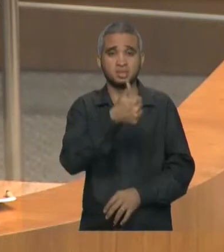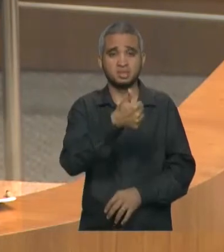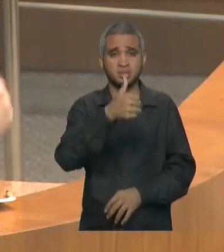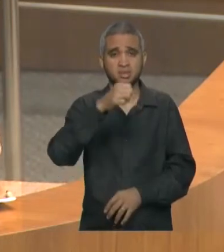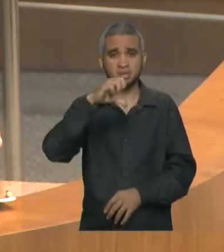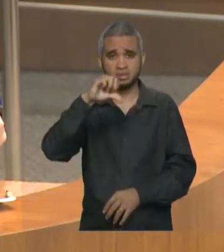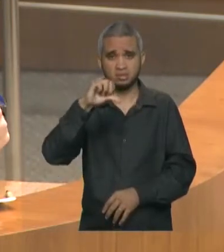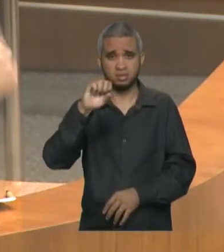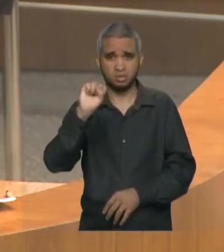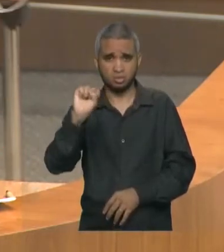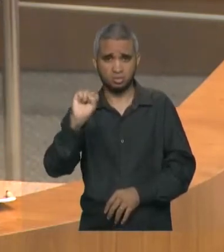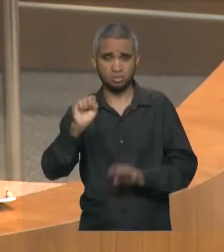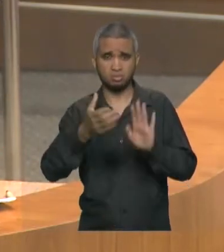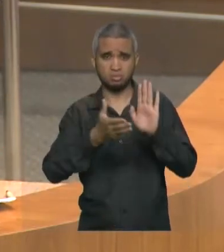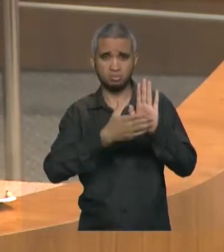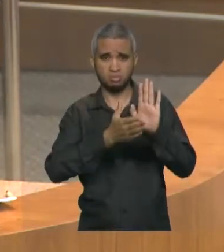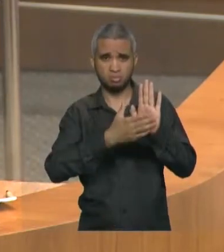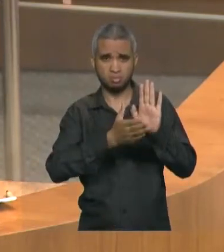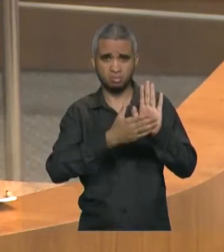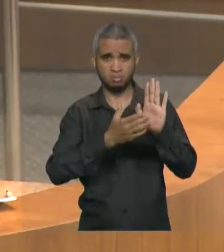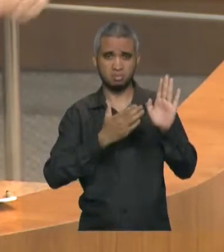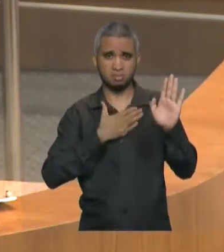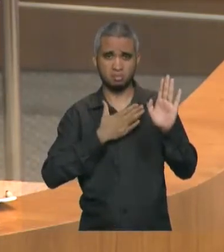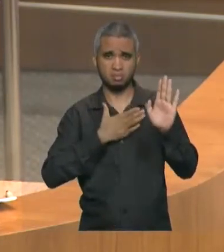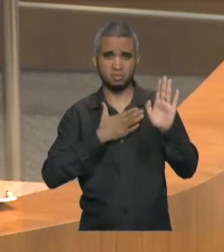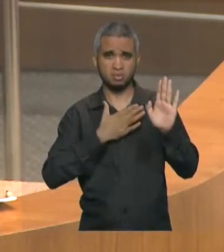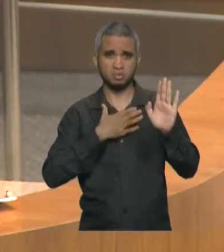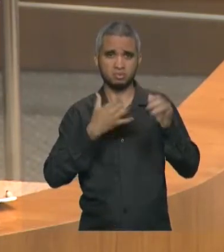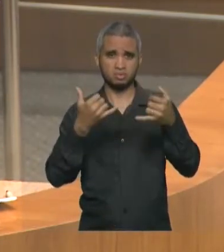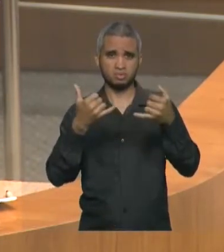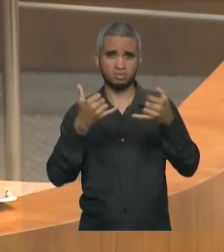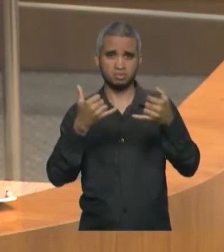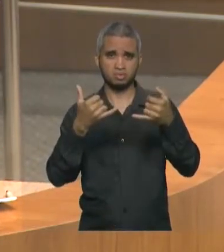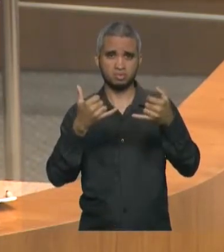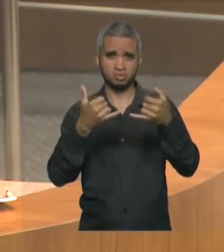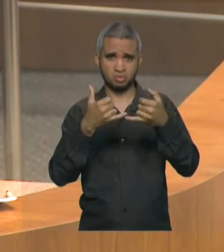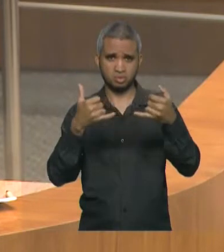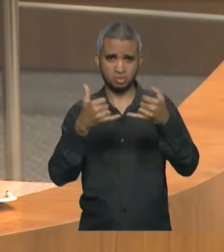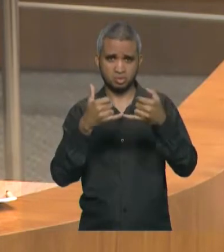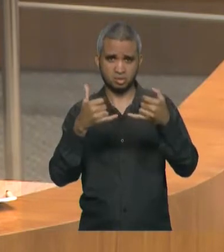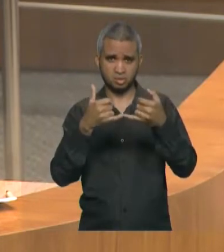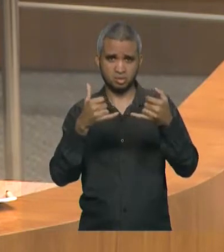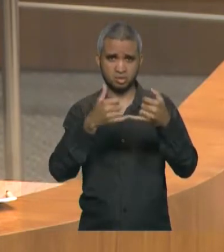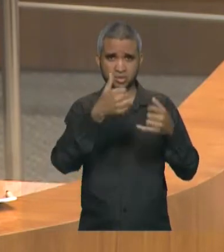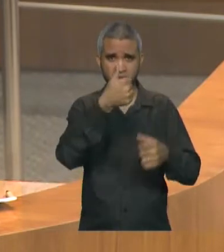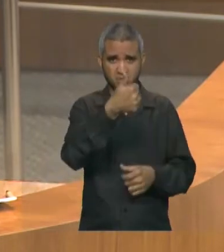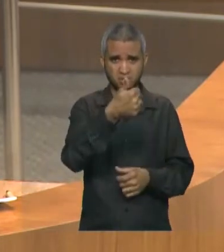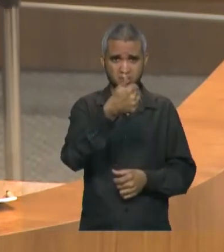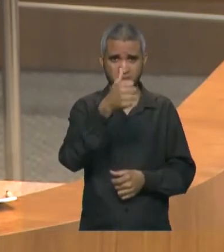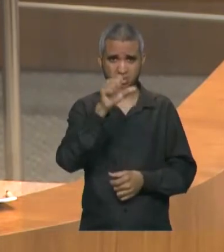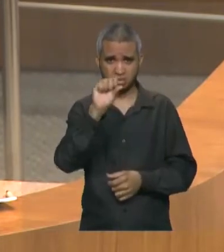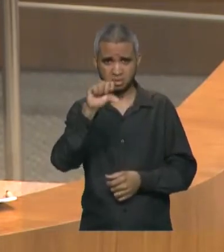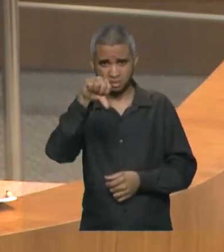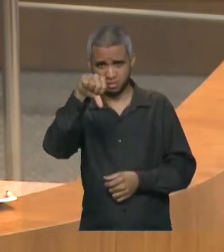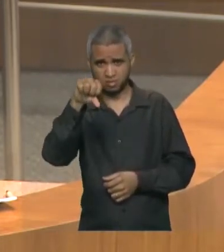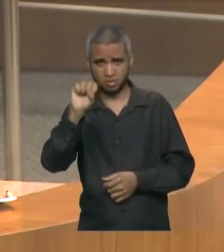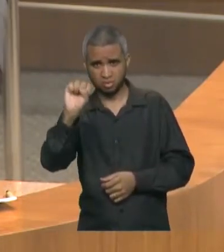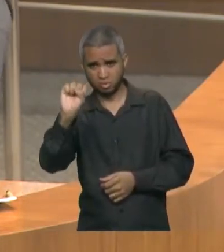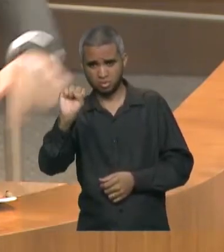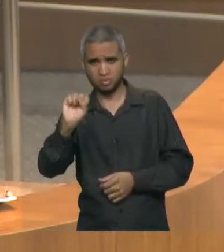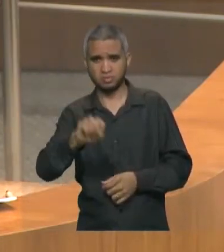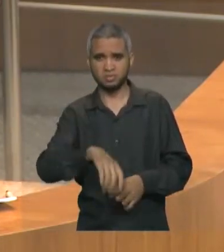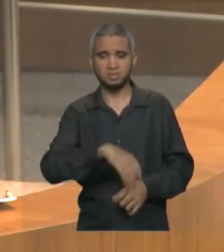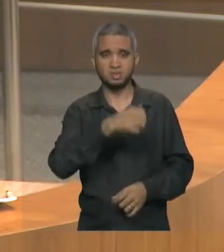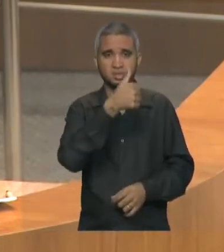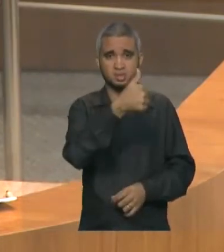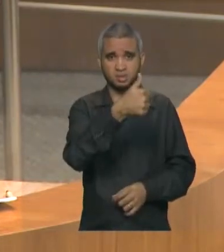198 propostas no meu site. 198. Dessas 198 propostas, 110 viraram